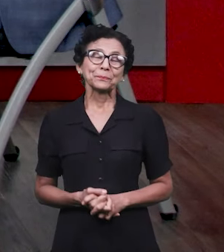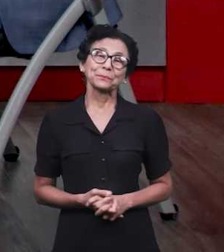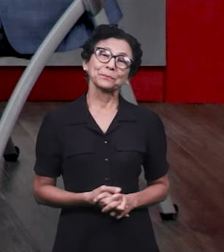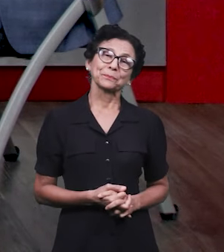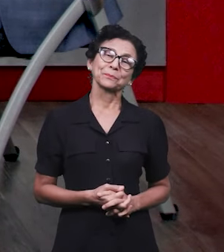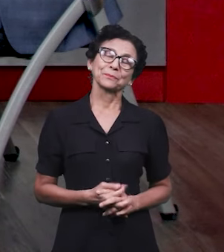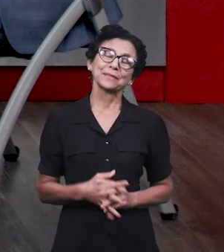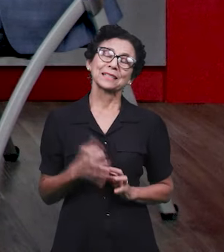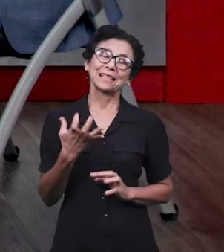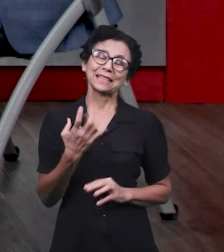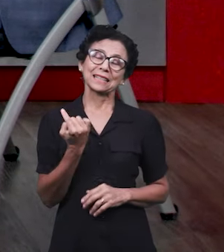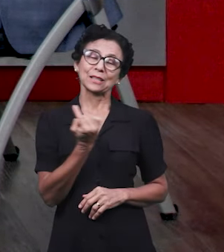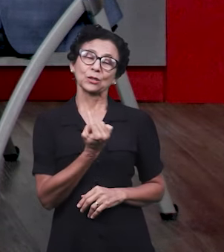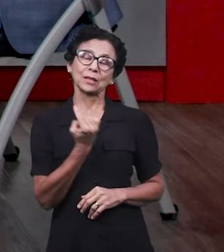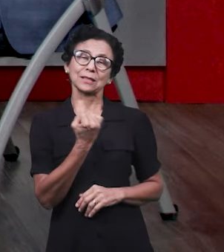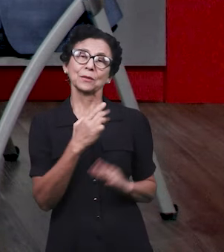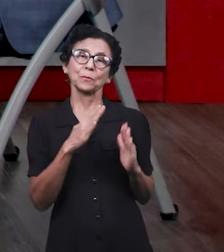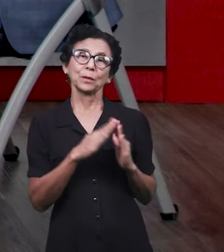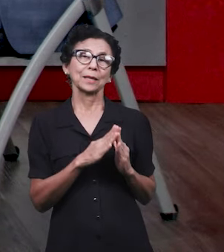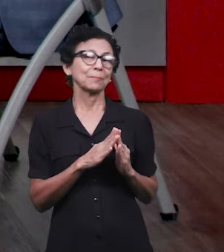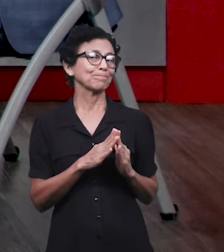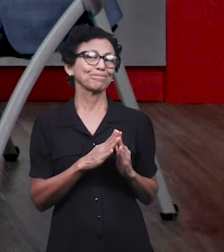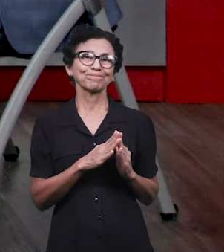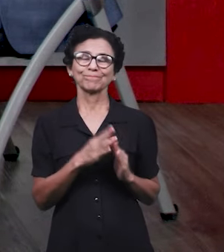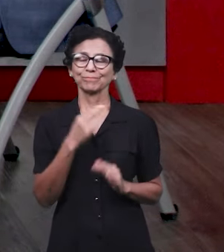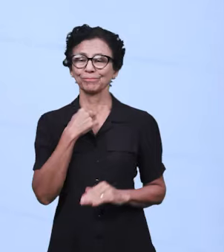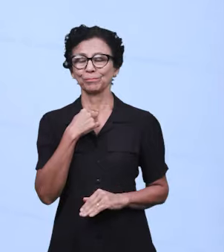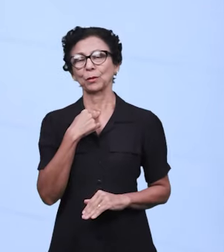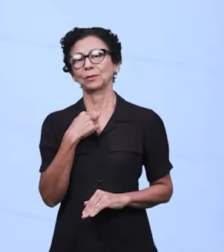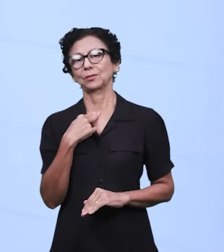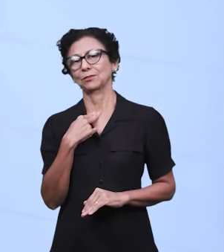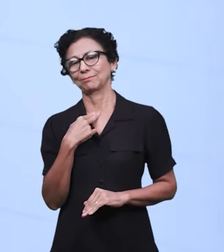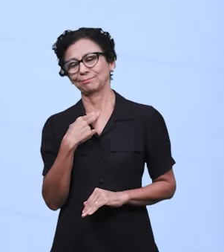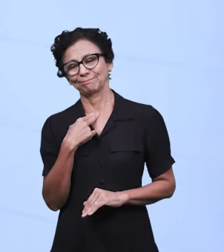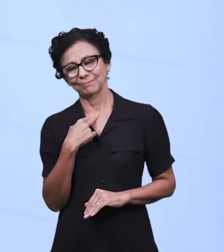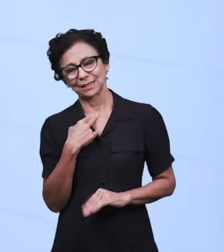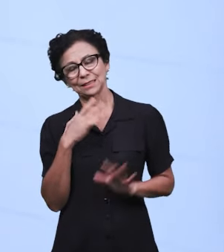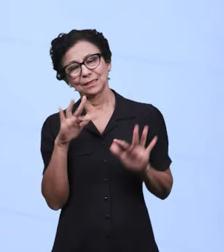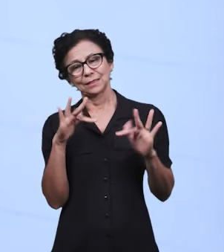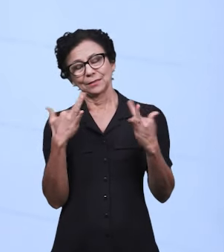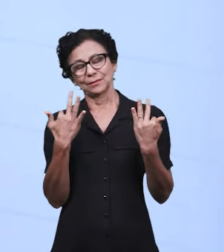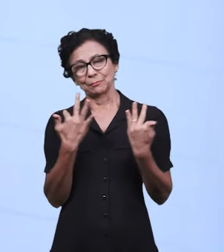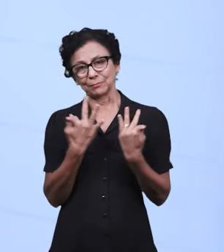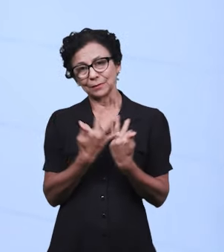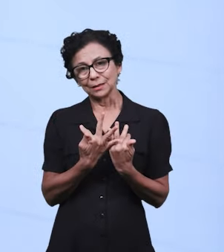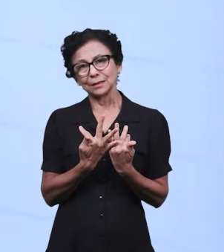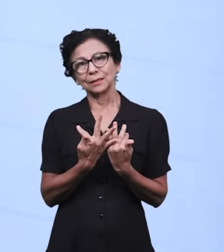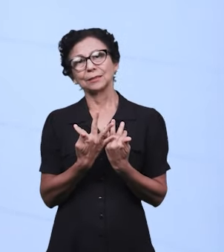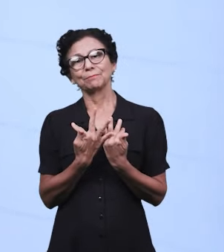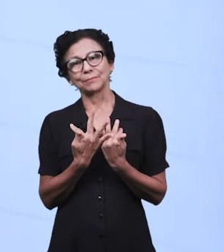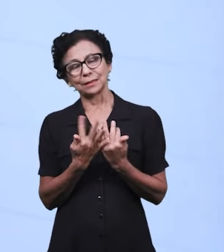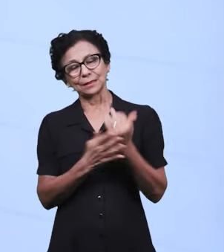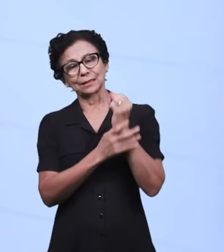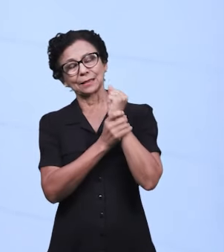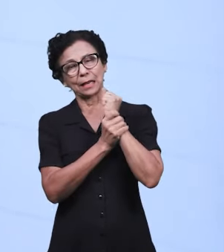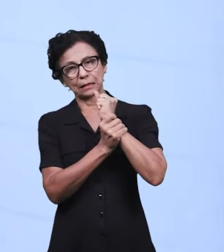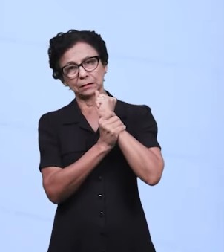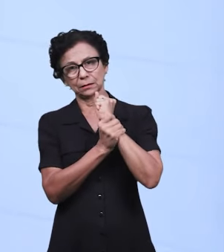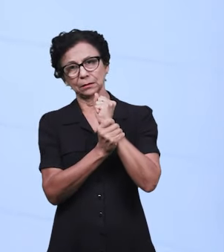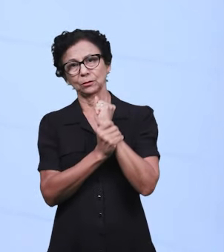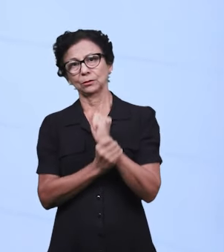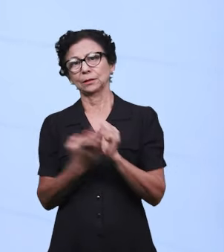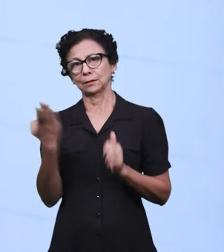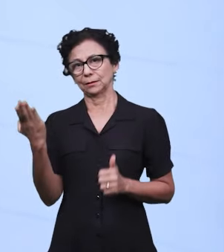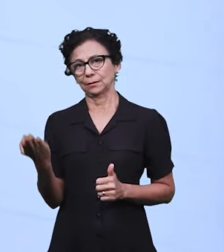sozinho, muitas vezes ele não tem condição. E aí a família precisa ter essa atenção para garantir a proteção e a segurança